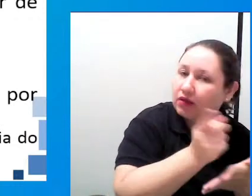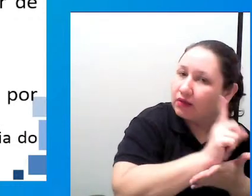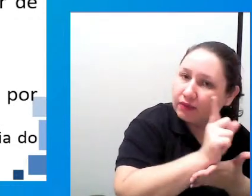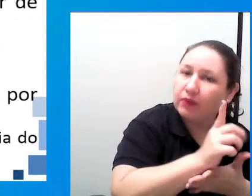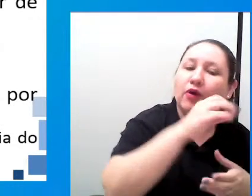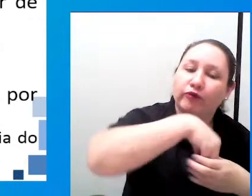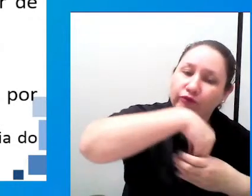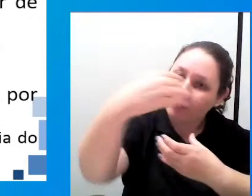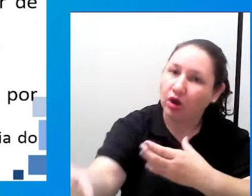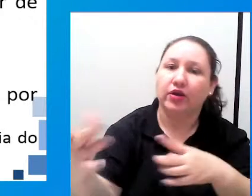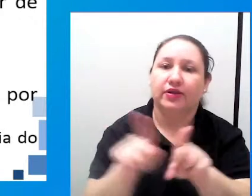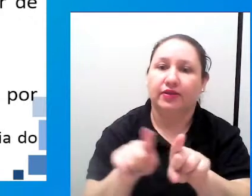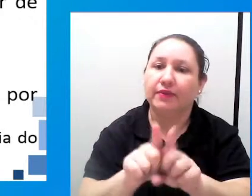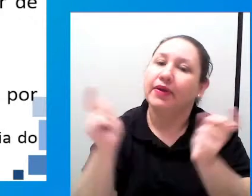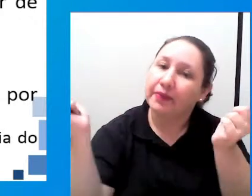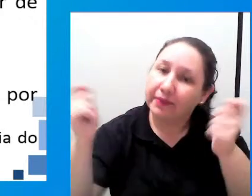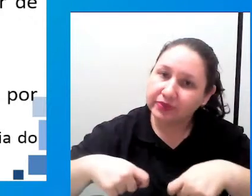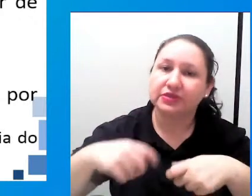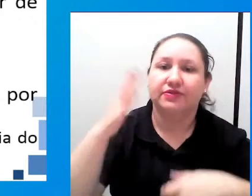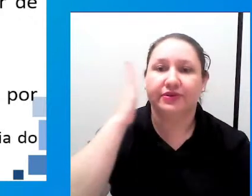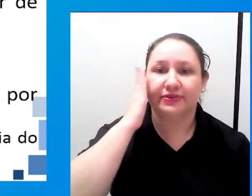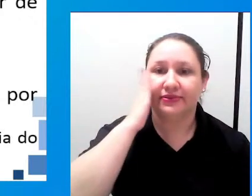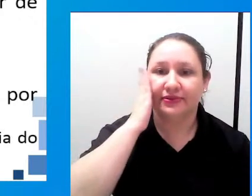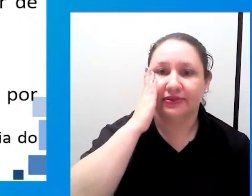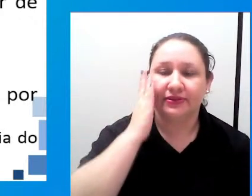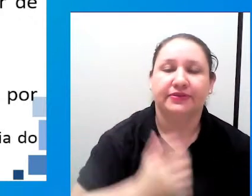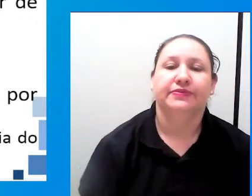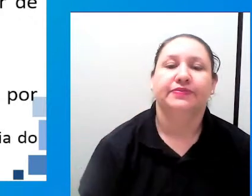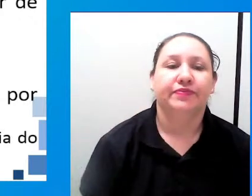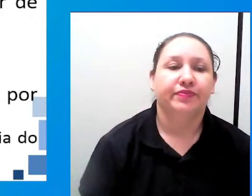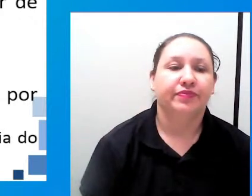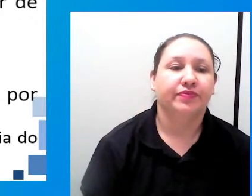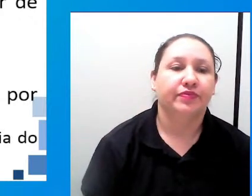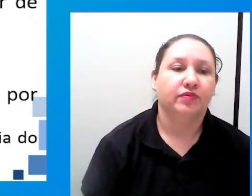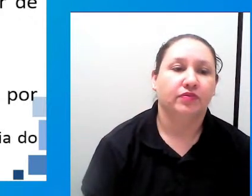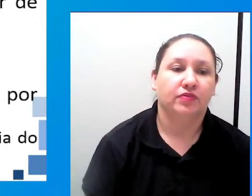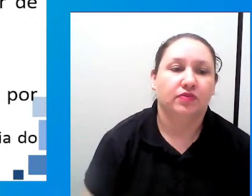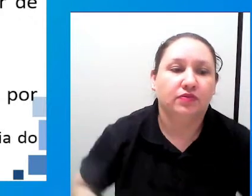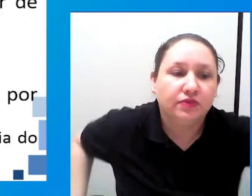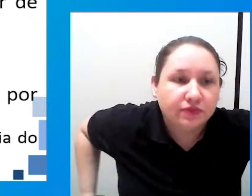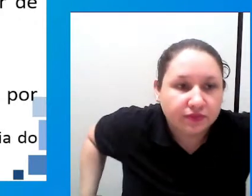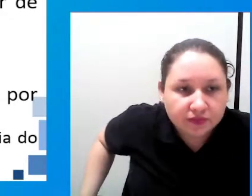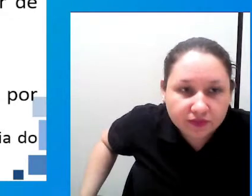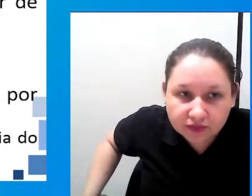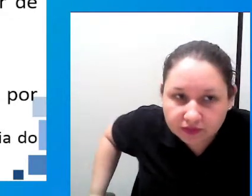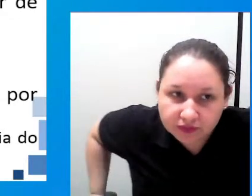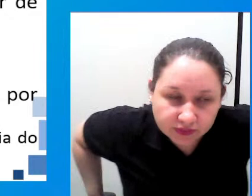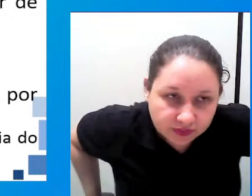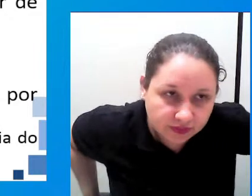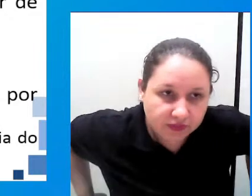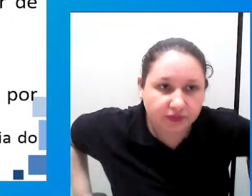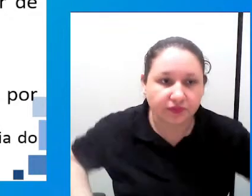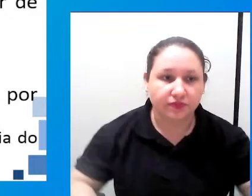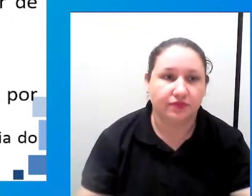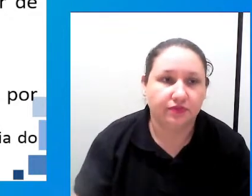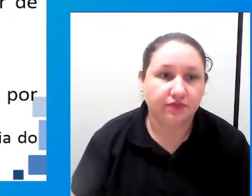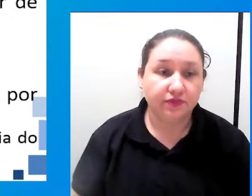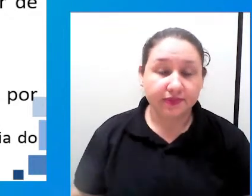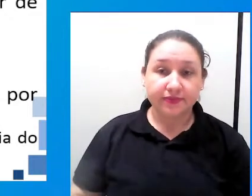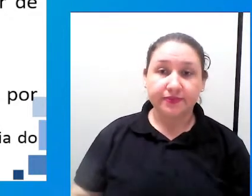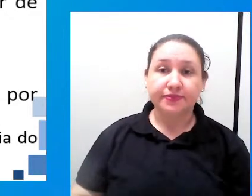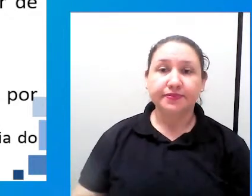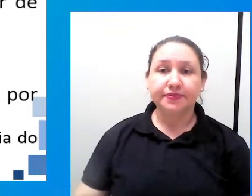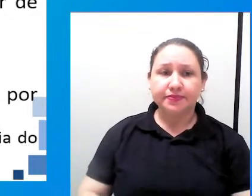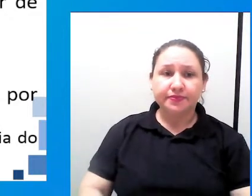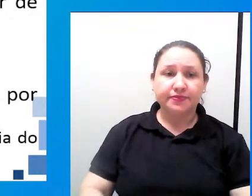têm mais dificuldade, principalmente nessas disciplinas que não são tão práticas no curso. Outra dificuldade que a gente enfrentou foi que os alunos